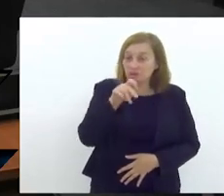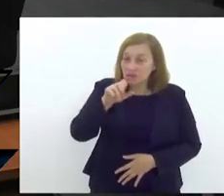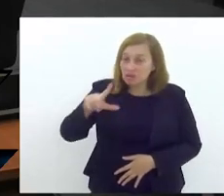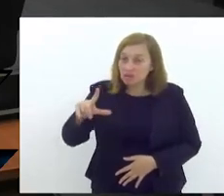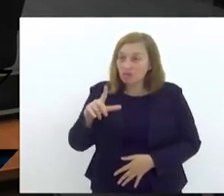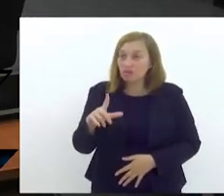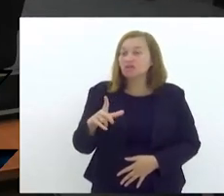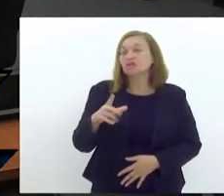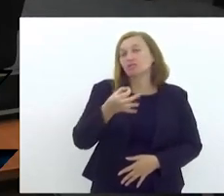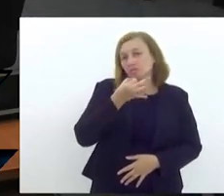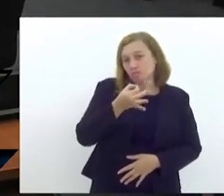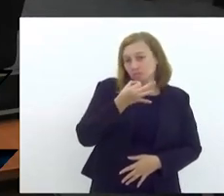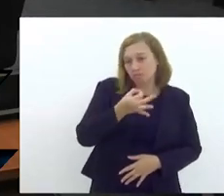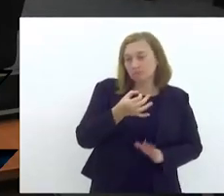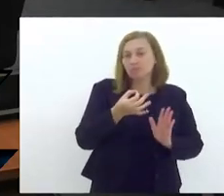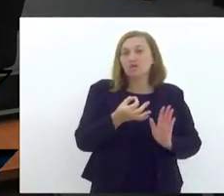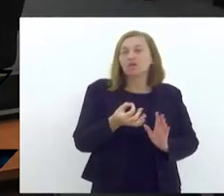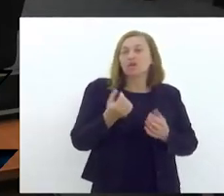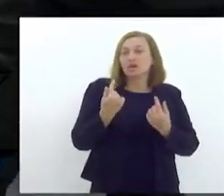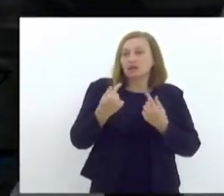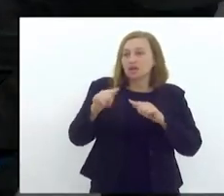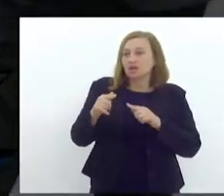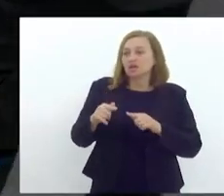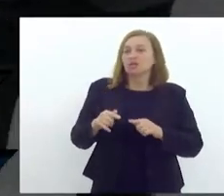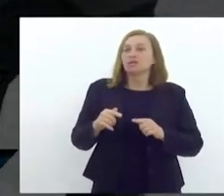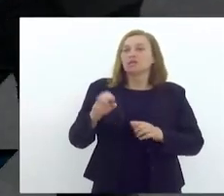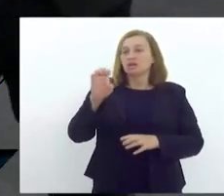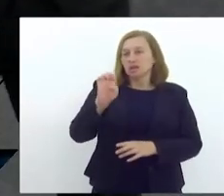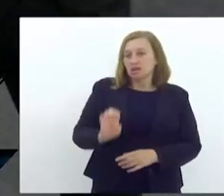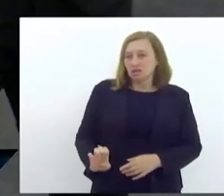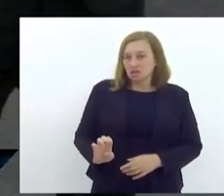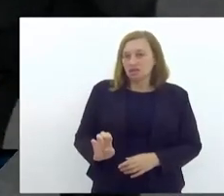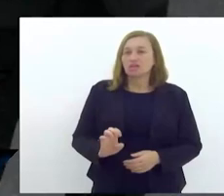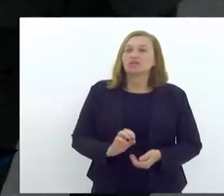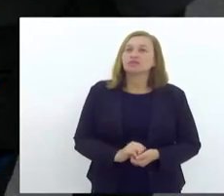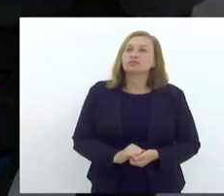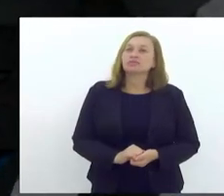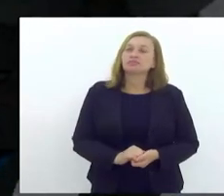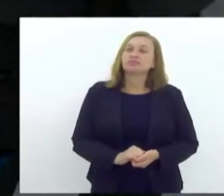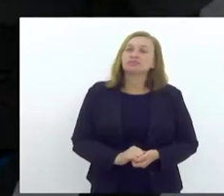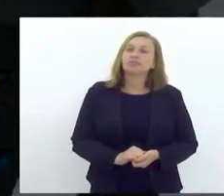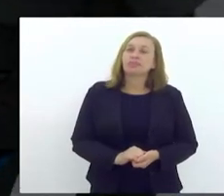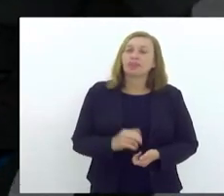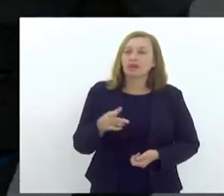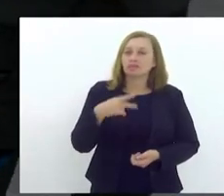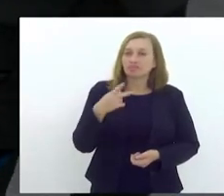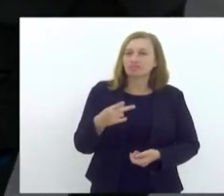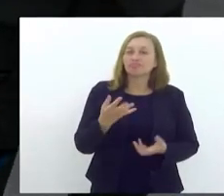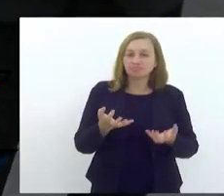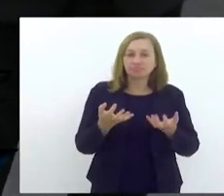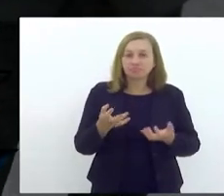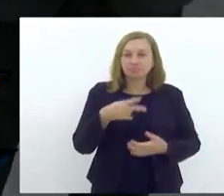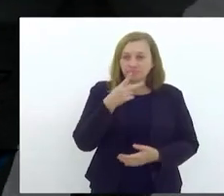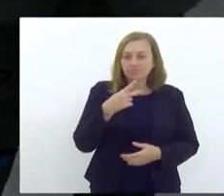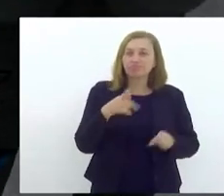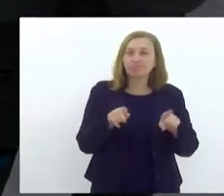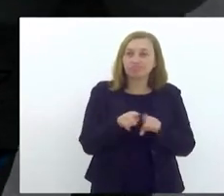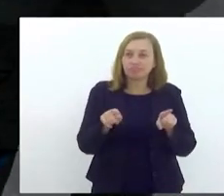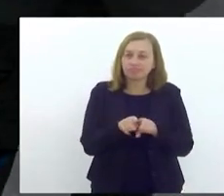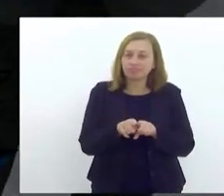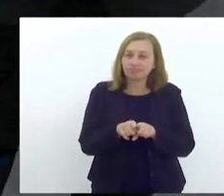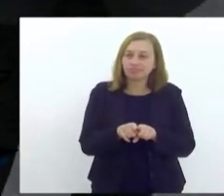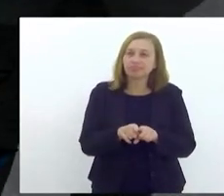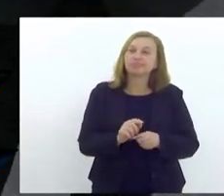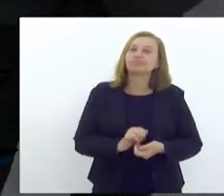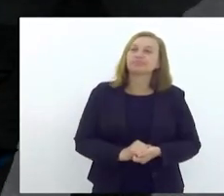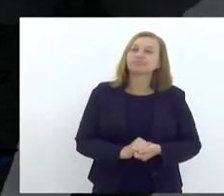um posicionamento crítico de oposição à esquerda frente a ao que está posto e quero irmar também que